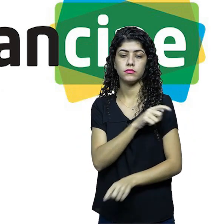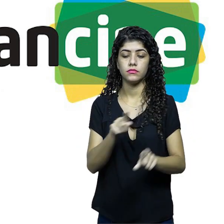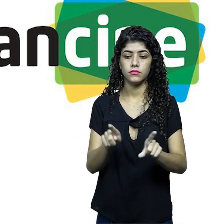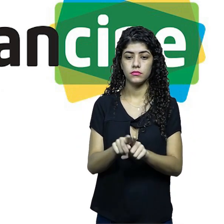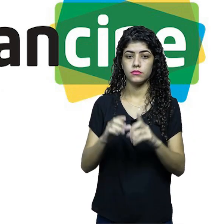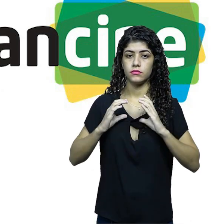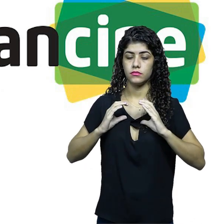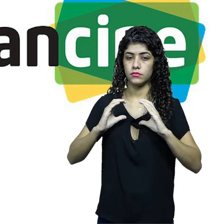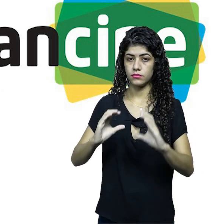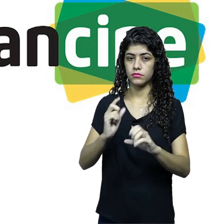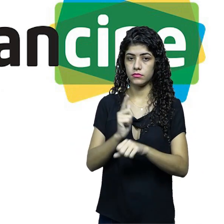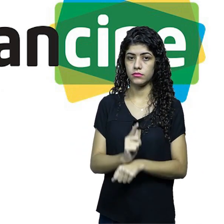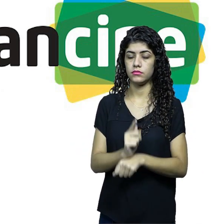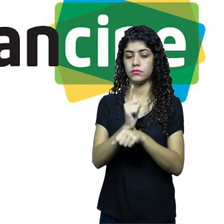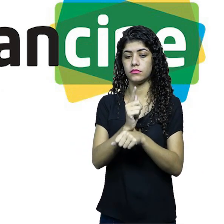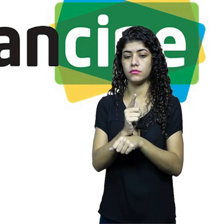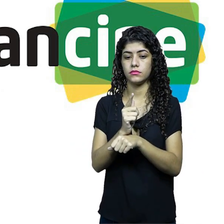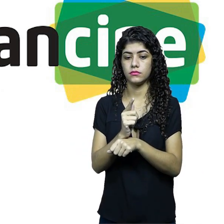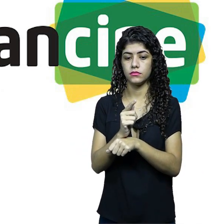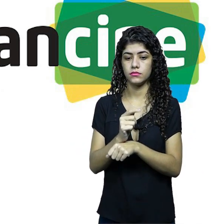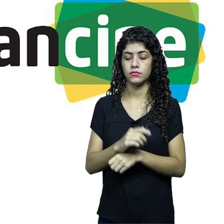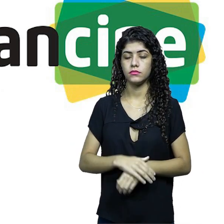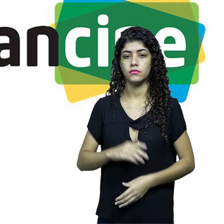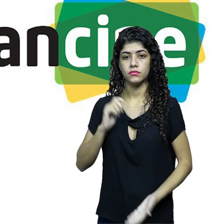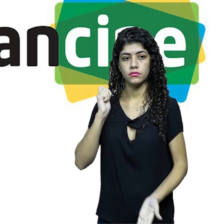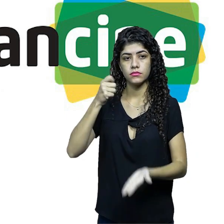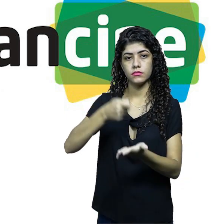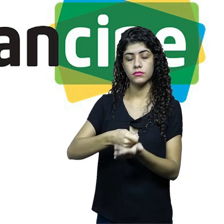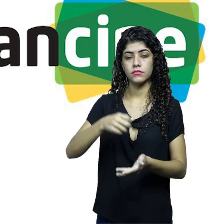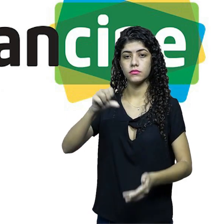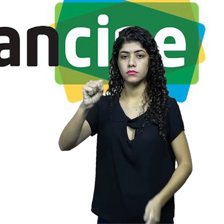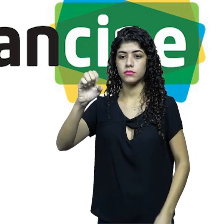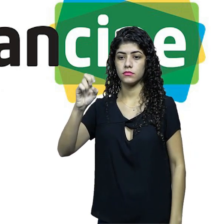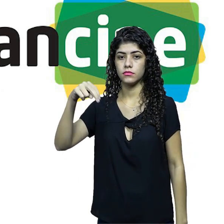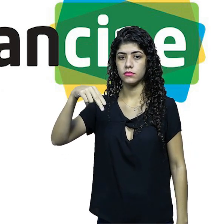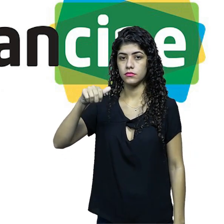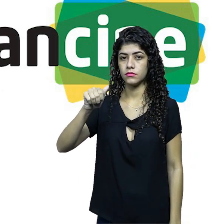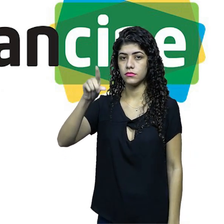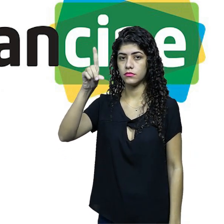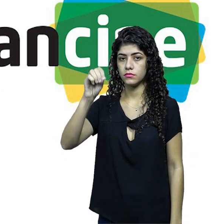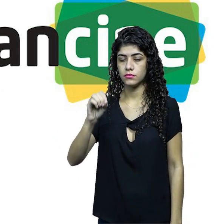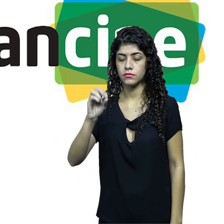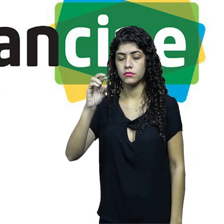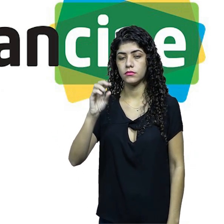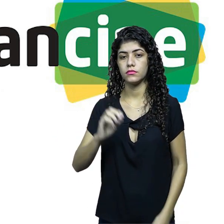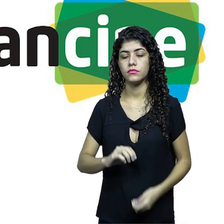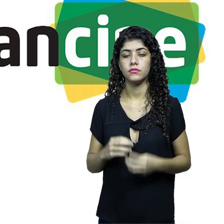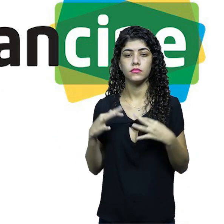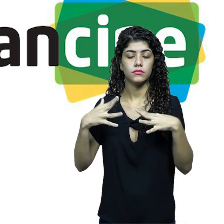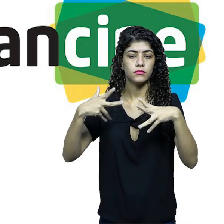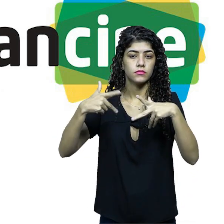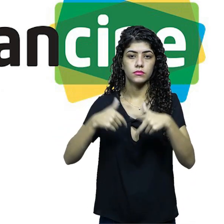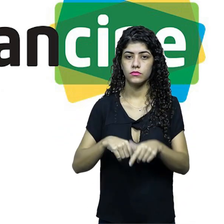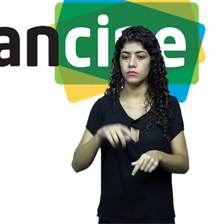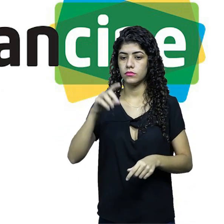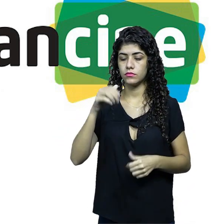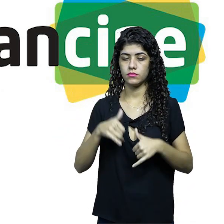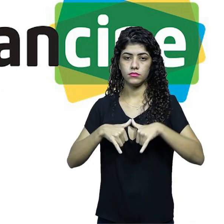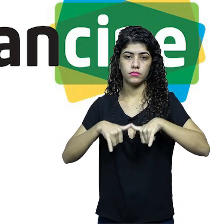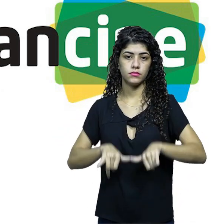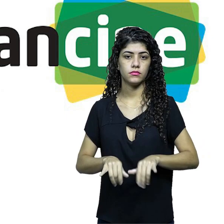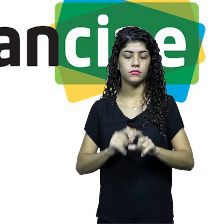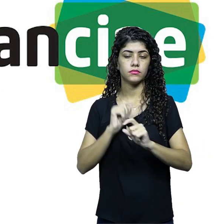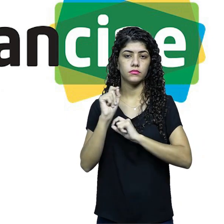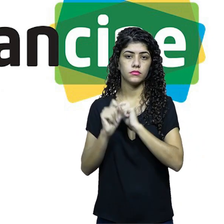Ancine é administrada por uma diretoria colegiada aprovada pelo Senado e composta por um diretor-presidente e 3 diretores, todos com mandatos